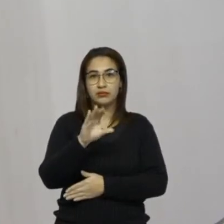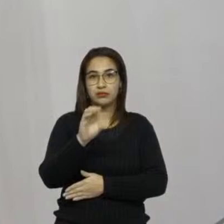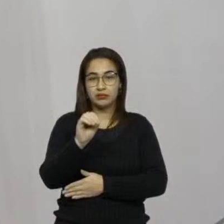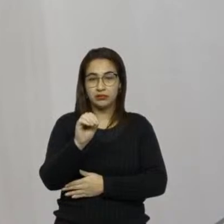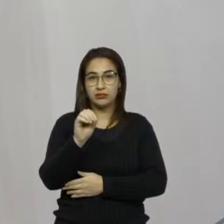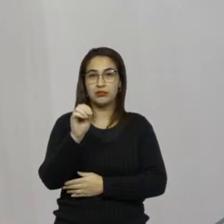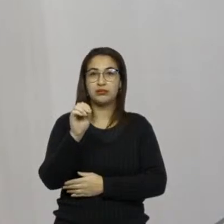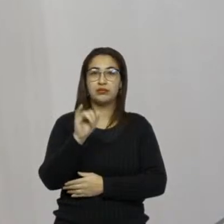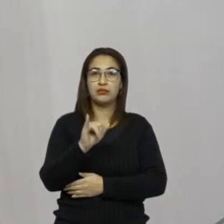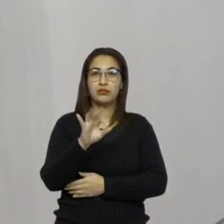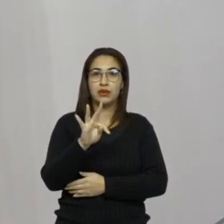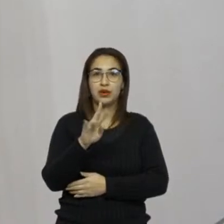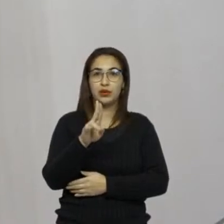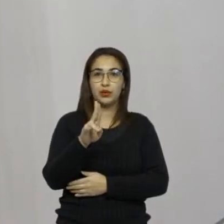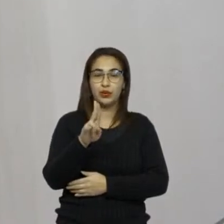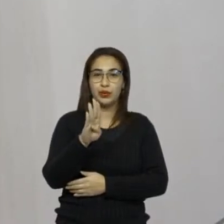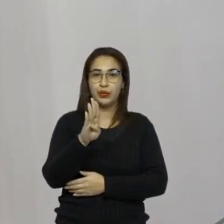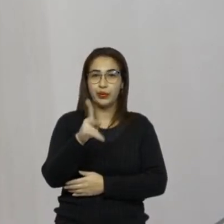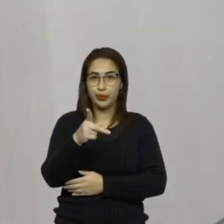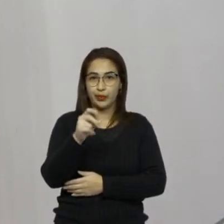de José Boatê.